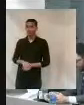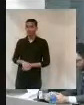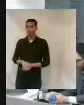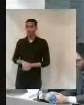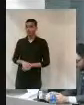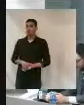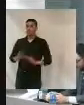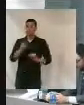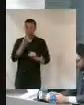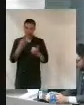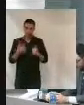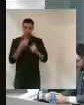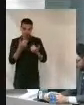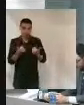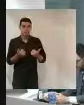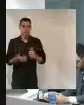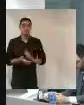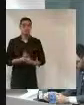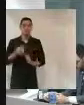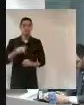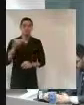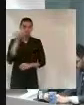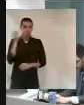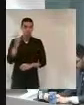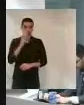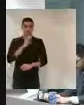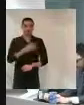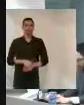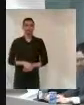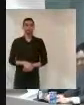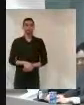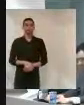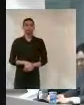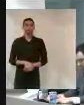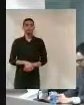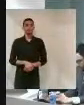para dar esse aviso. Obrigada. Tudo bem.